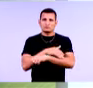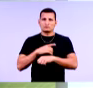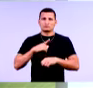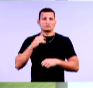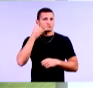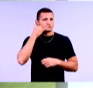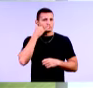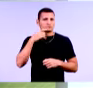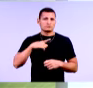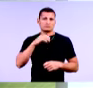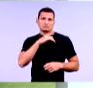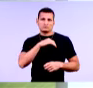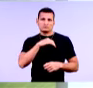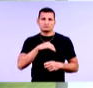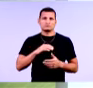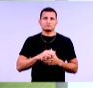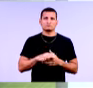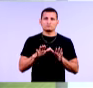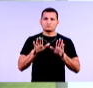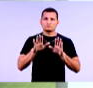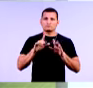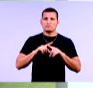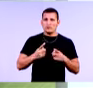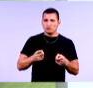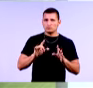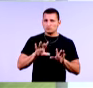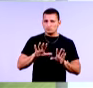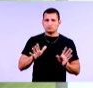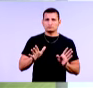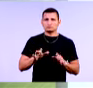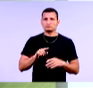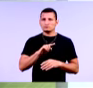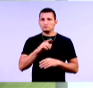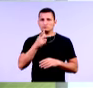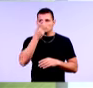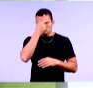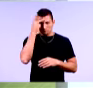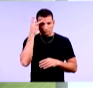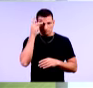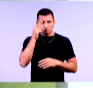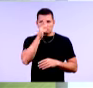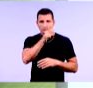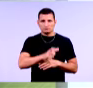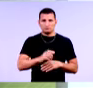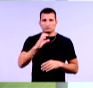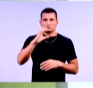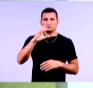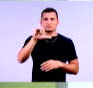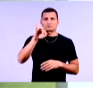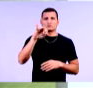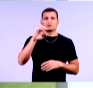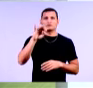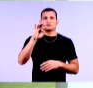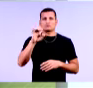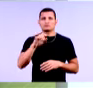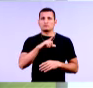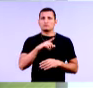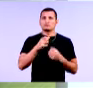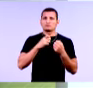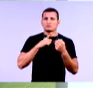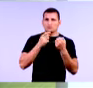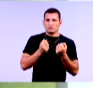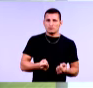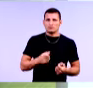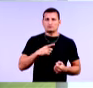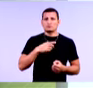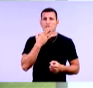né? Mas só isso que o cliente tem, vamos dizer que é uma pessoa. Mas a gente vai pensar, não, mas cliente tem peso, tem altura,